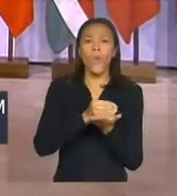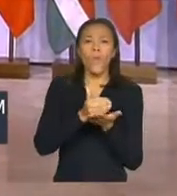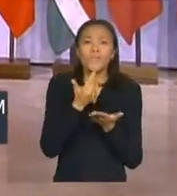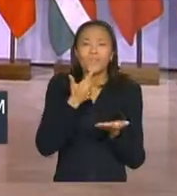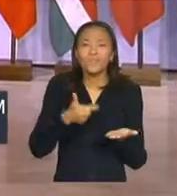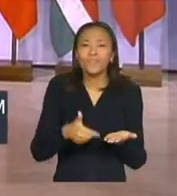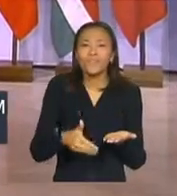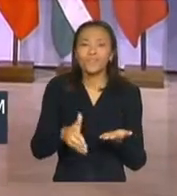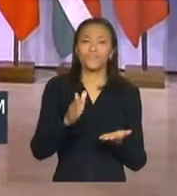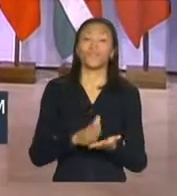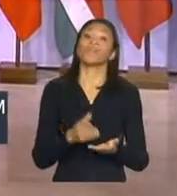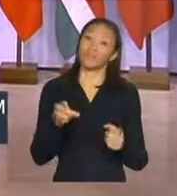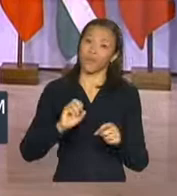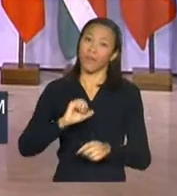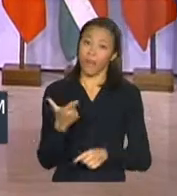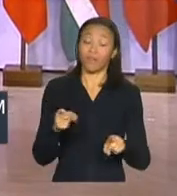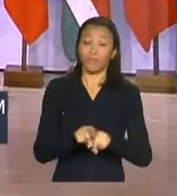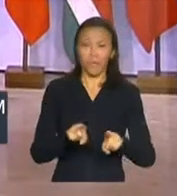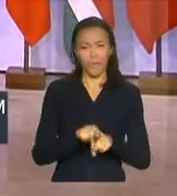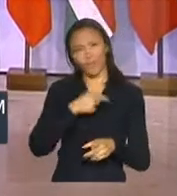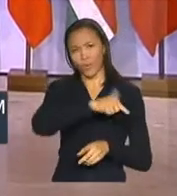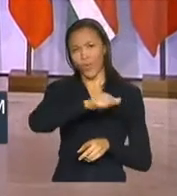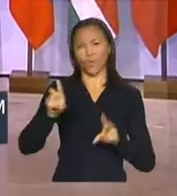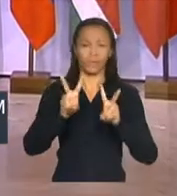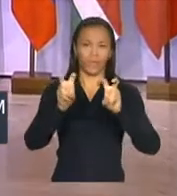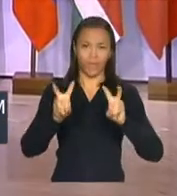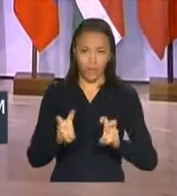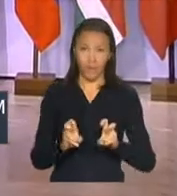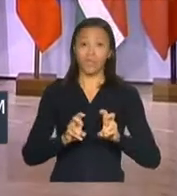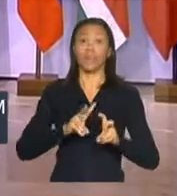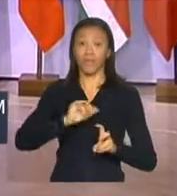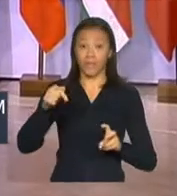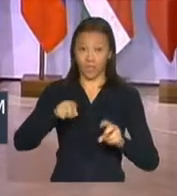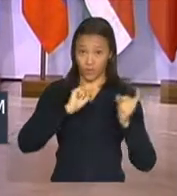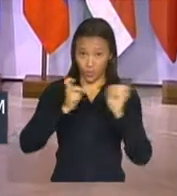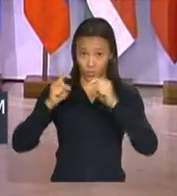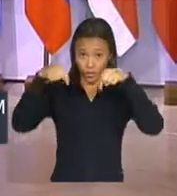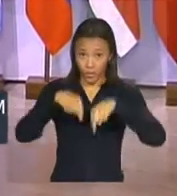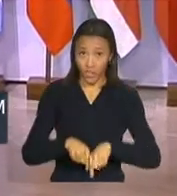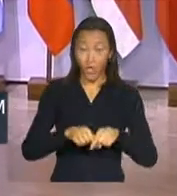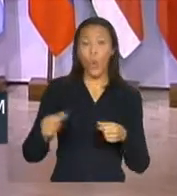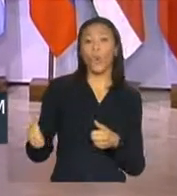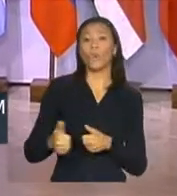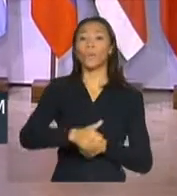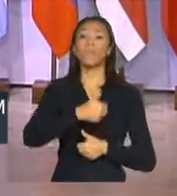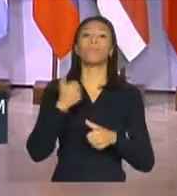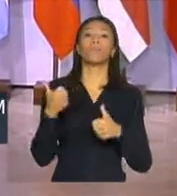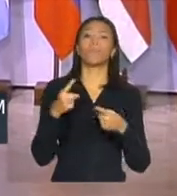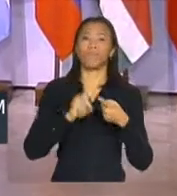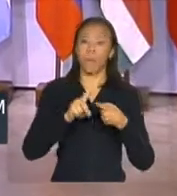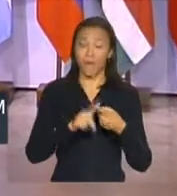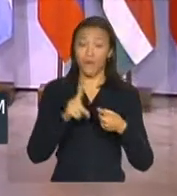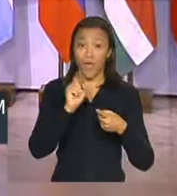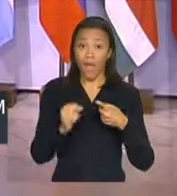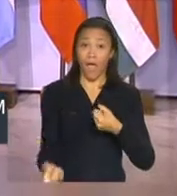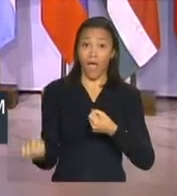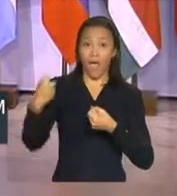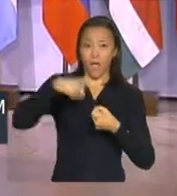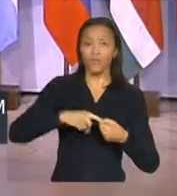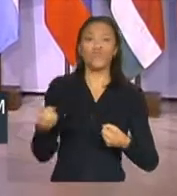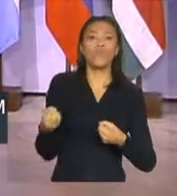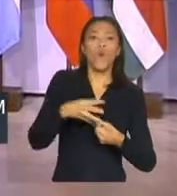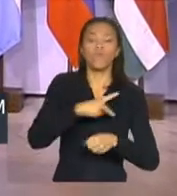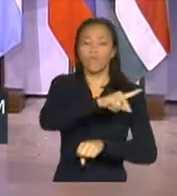começa daqui a pouco, além, é claro, de outros assuntos que vão ser tratados. O primeiro assunto é a adesão de